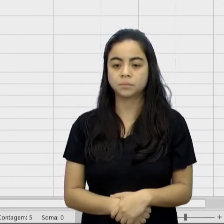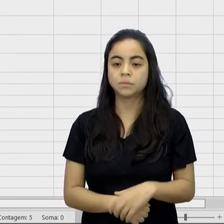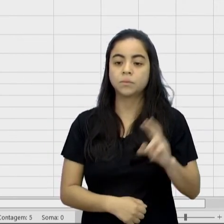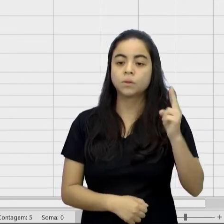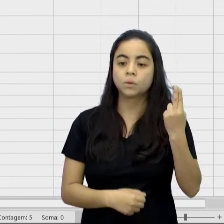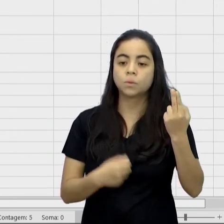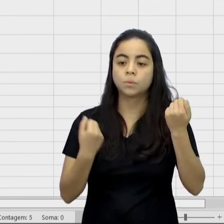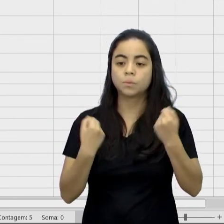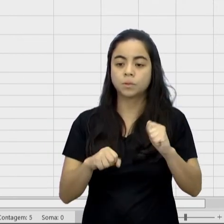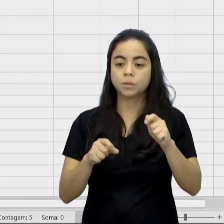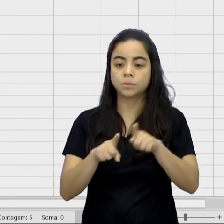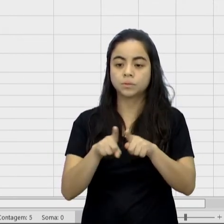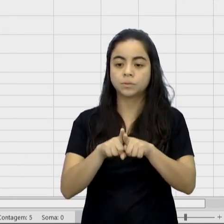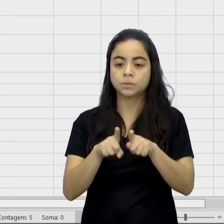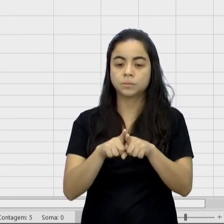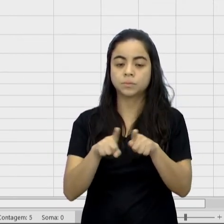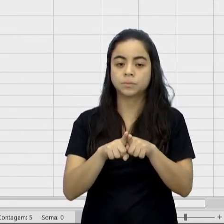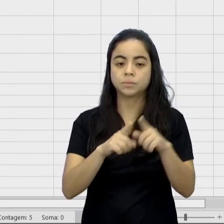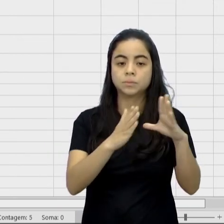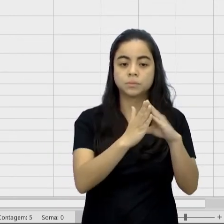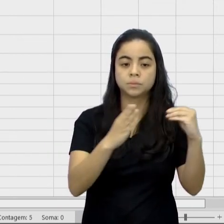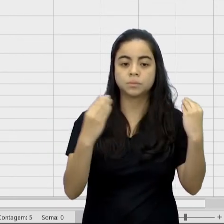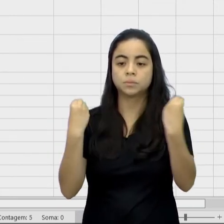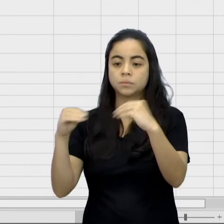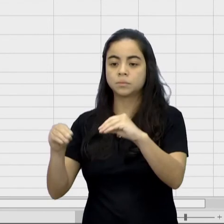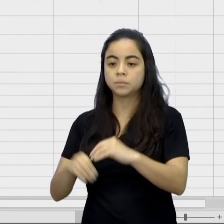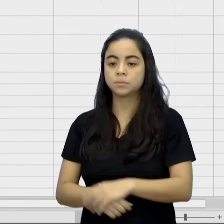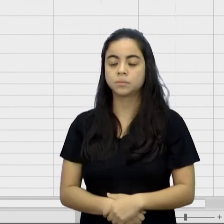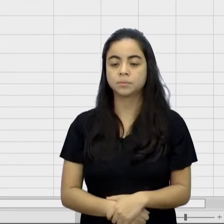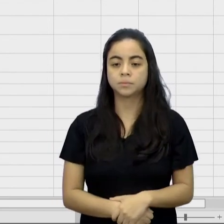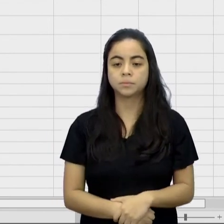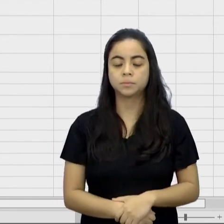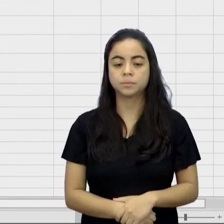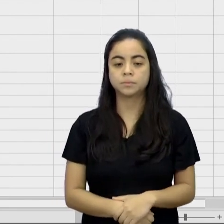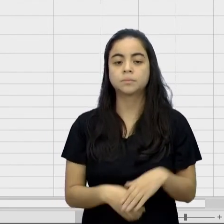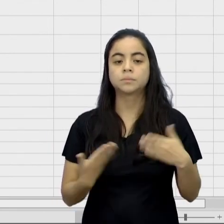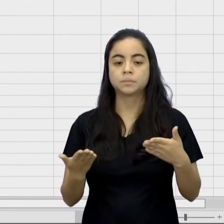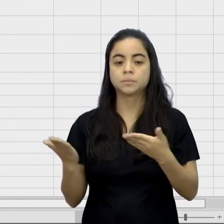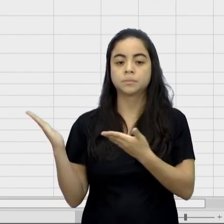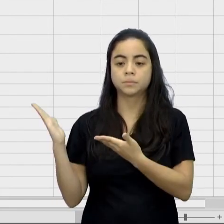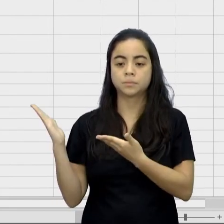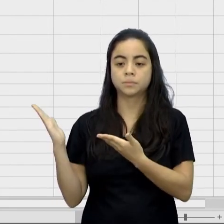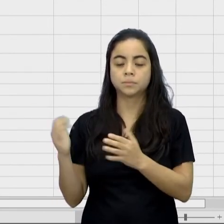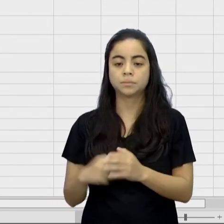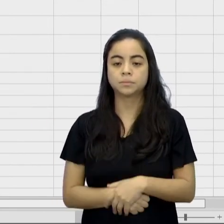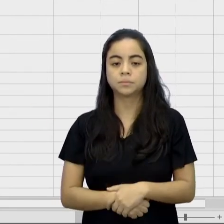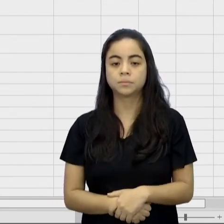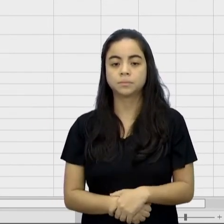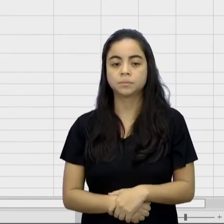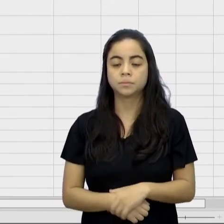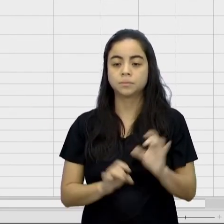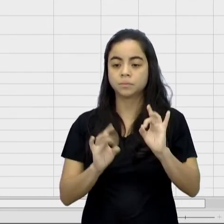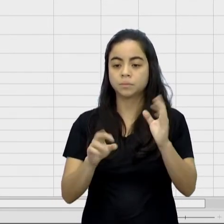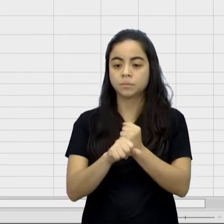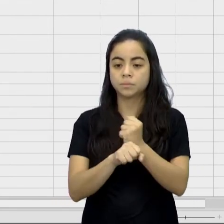você pode fazer o Ctrl+V. que é o mais rápido, né? E aqui embaixo você já sabe que é a autossoma.